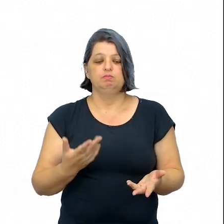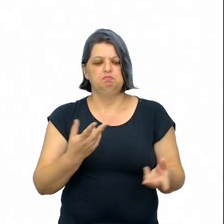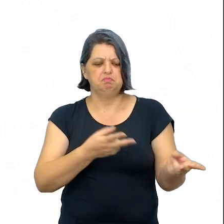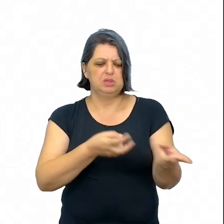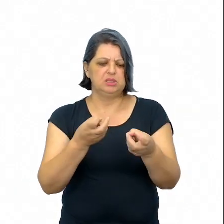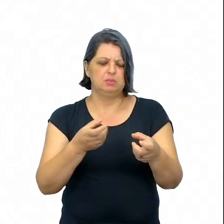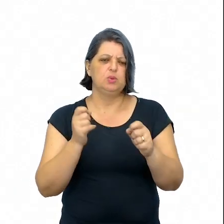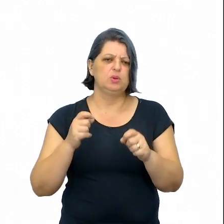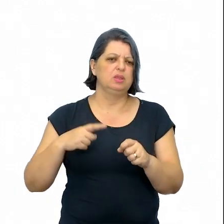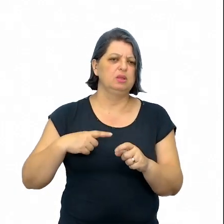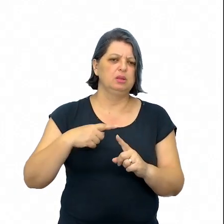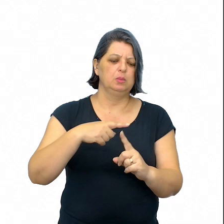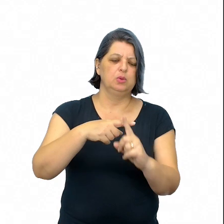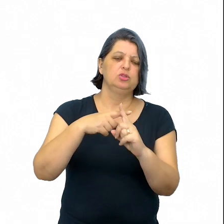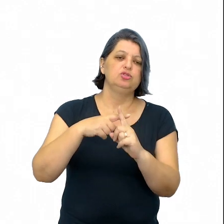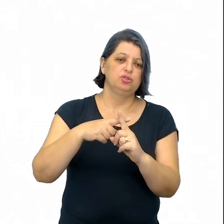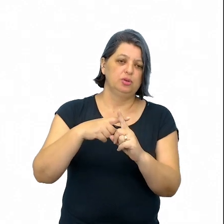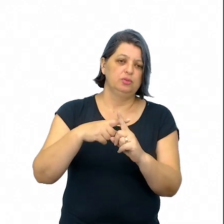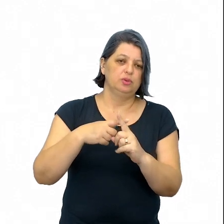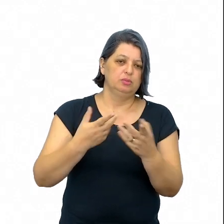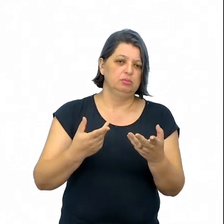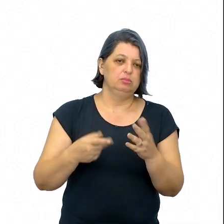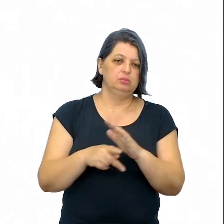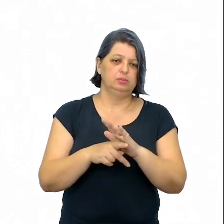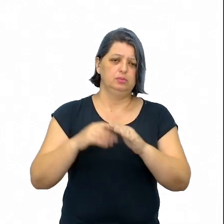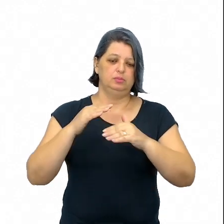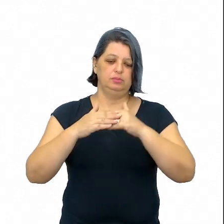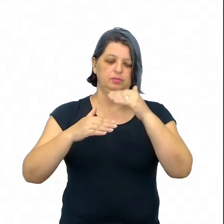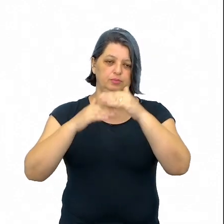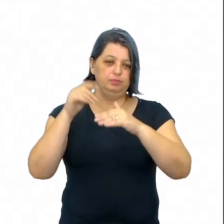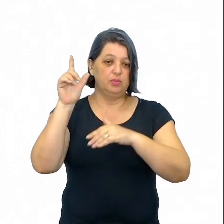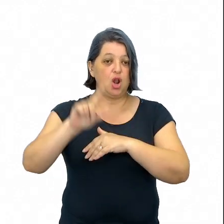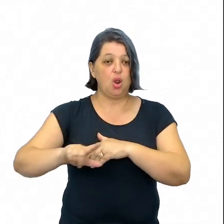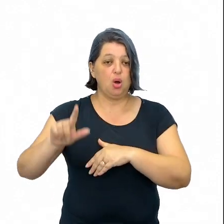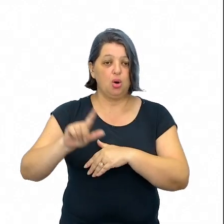de positivo nela, a sua construção lógica,